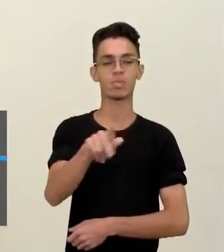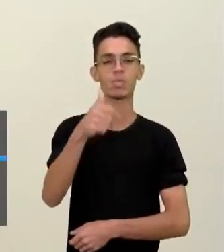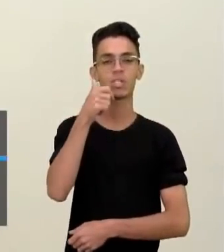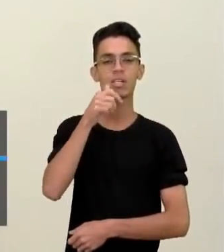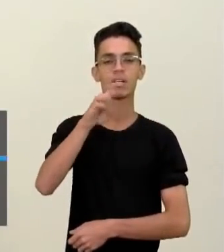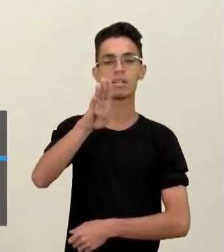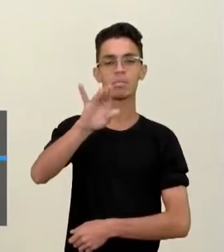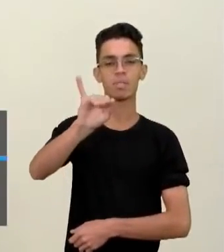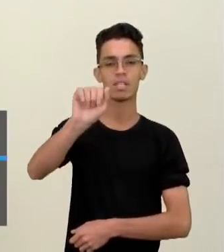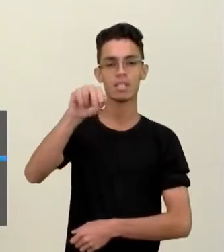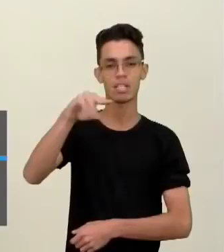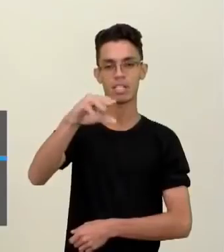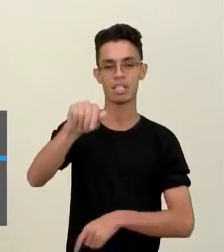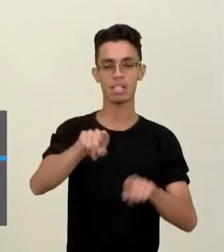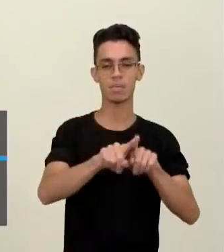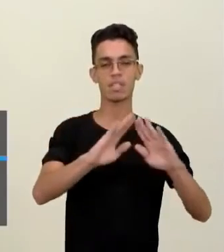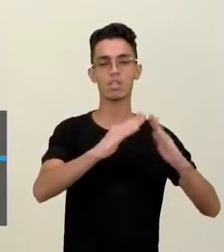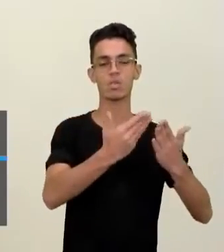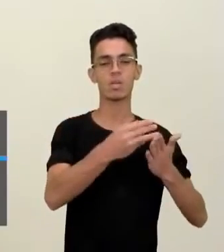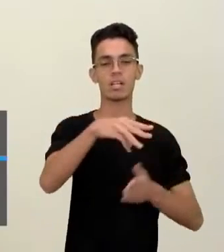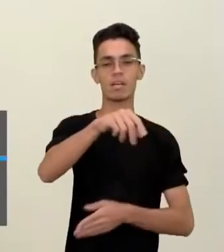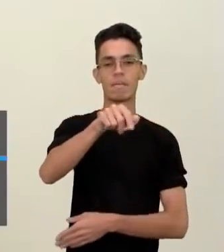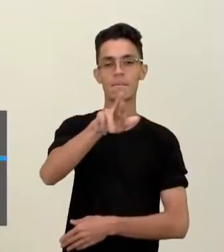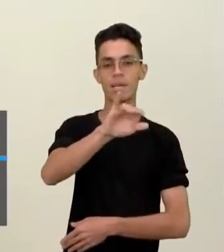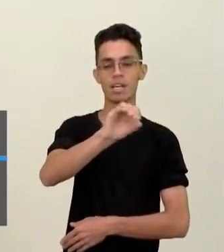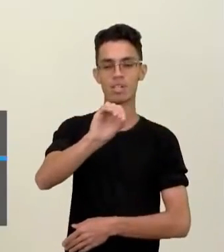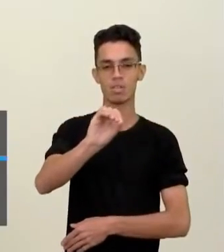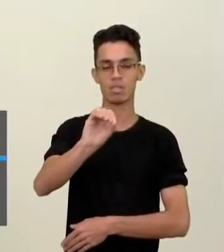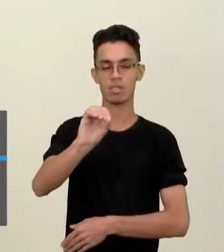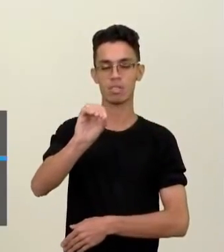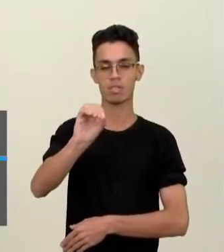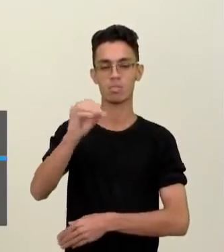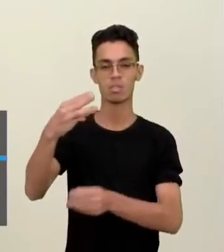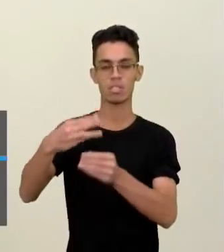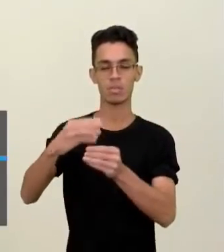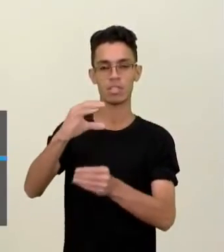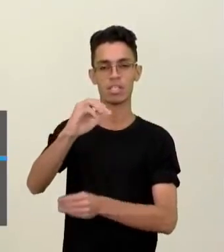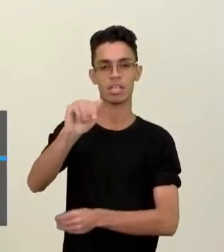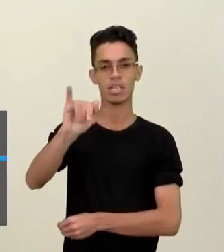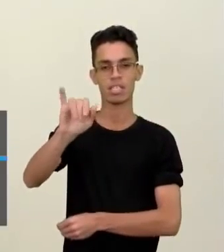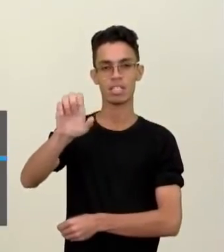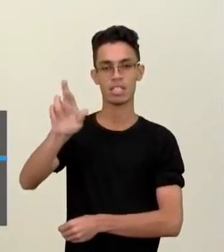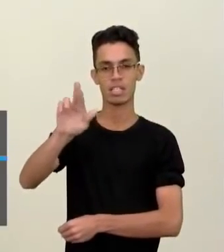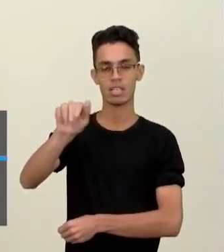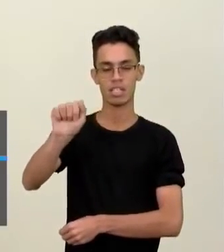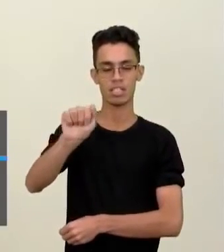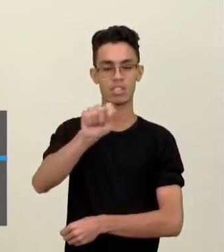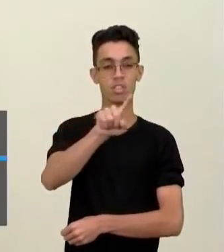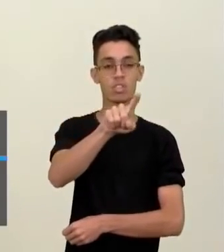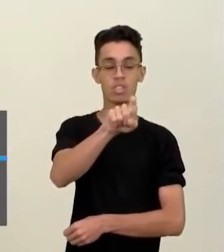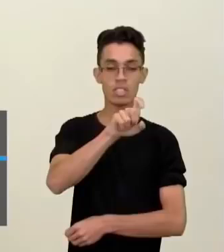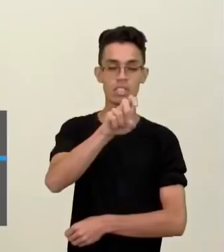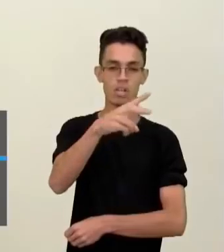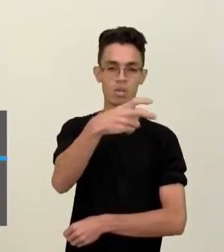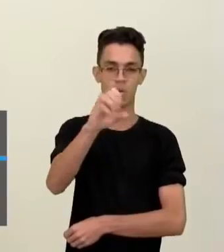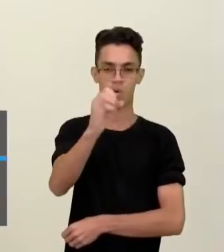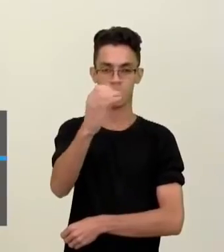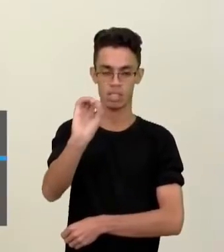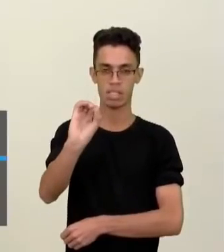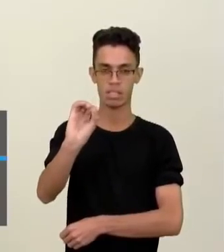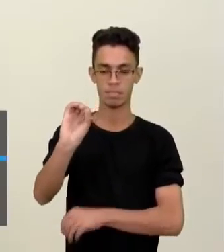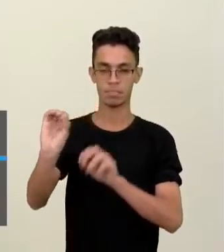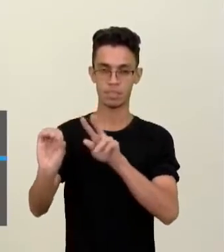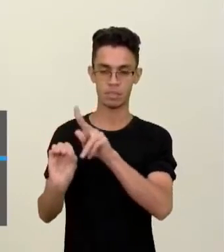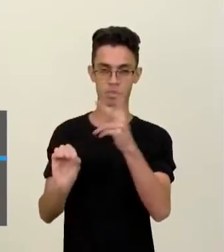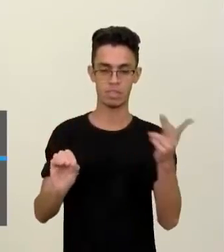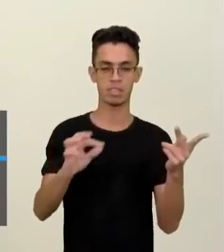seus alunos do 9º ano, lá da escola Mário de Toledo Moraes, lá em Caieiras, respondendo x igual a 80, inversamente